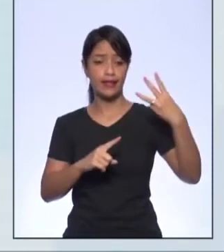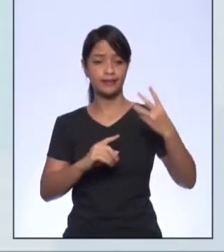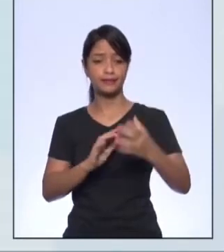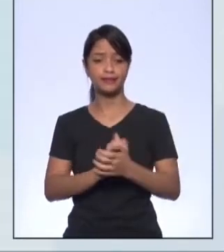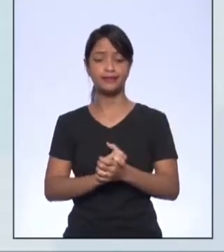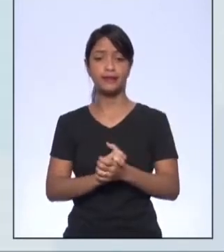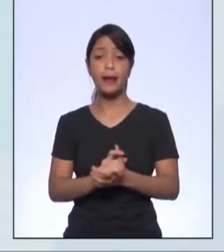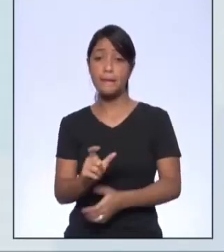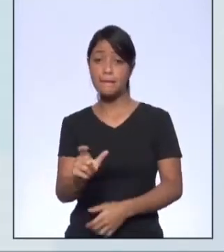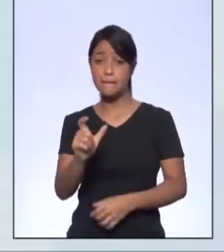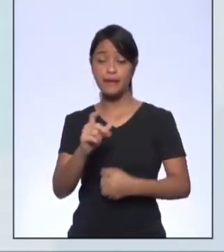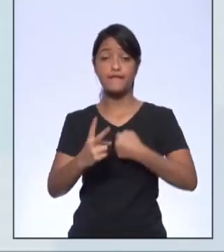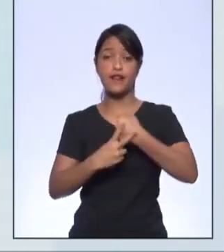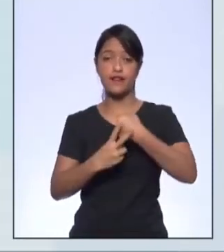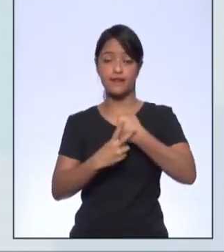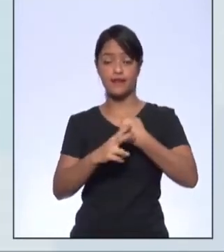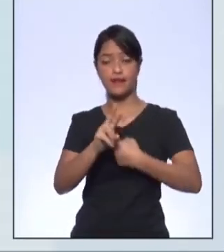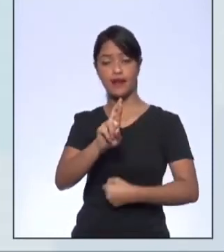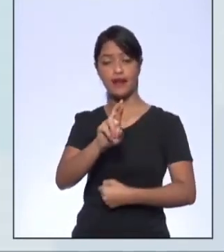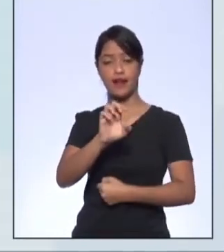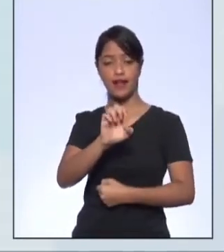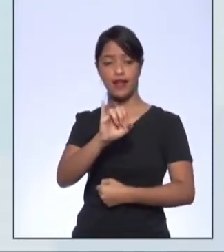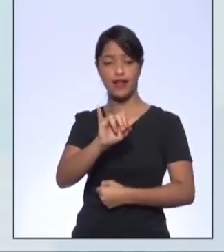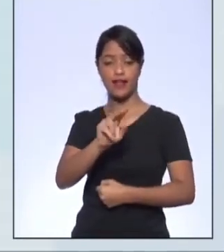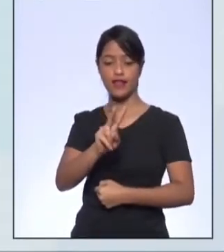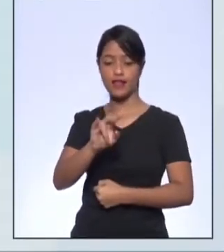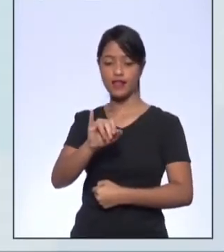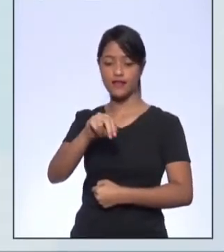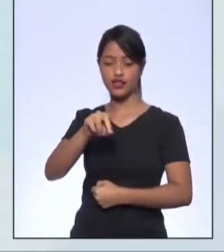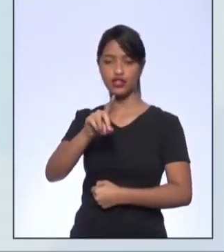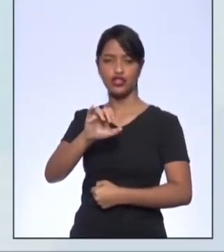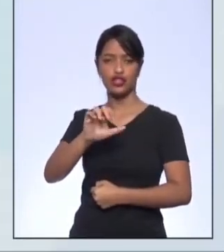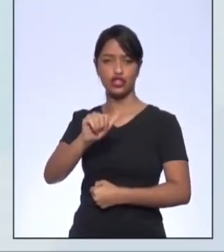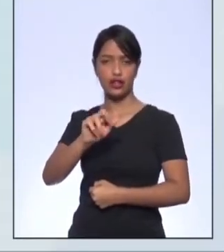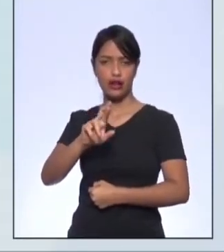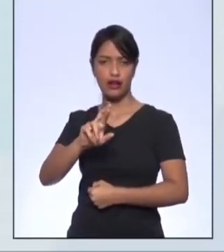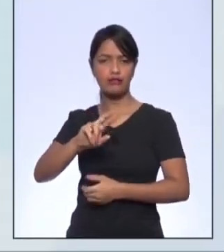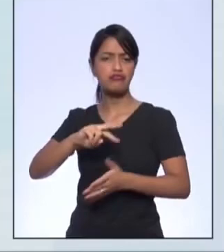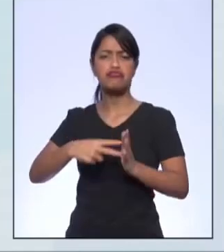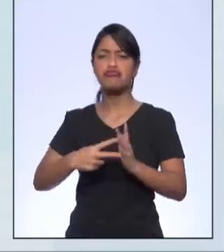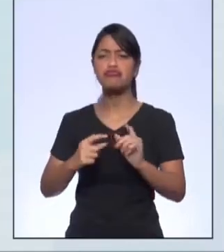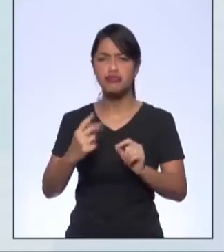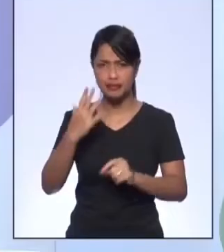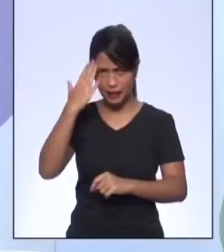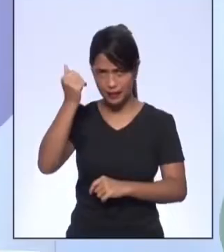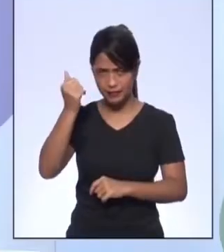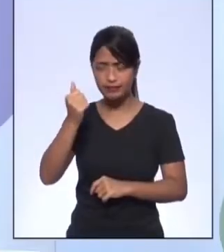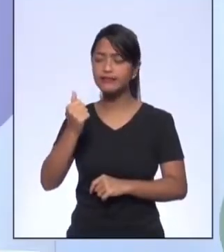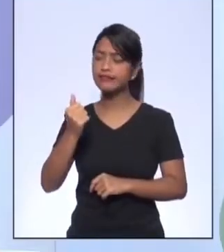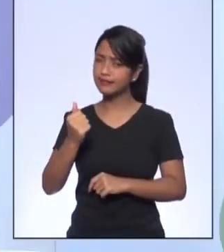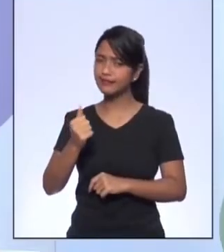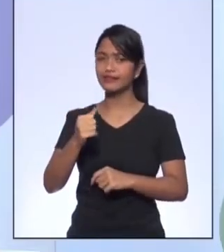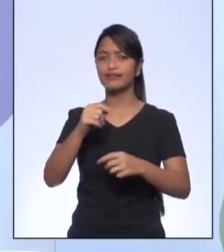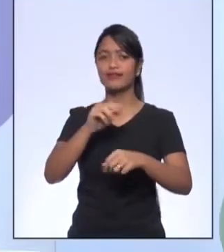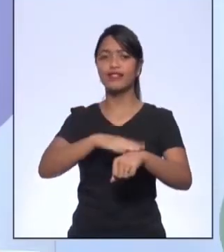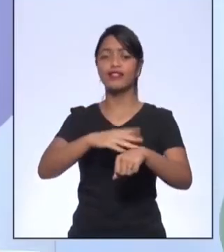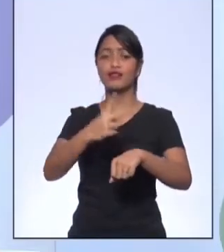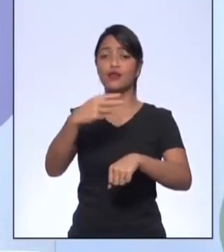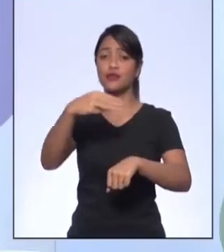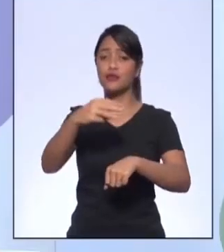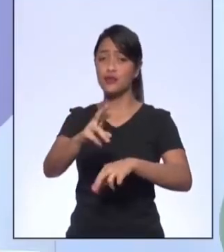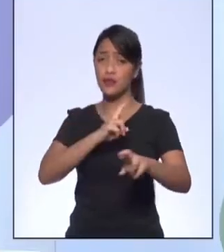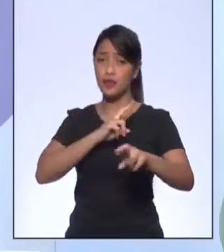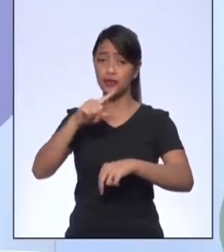o que significa o verbo reivindicar? Vamos lá, as perguntinhas ficam aí. 2 minutinhos para responder, a gente já